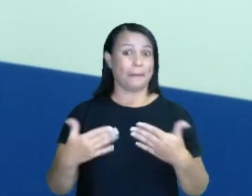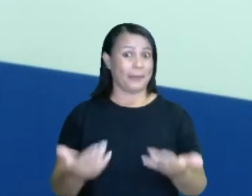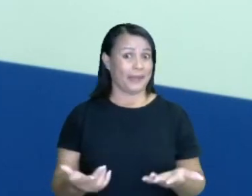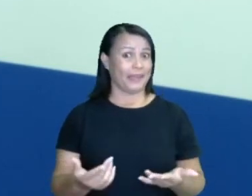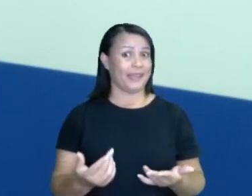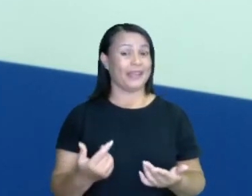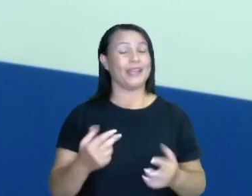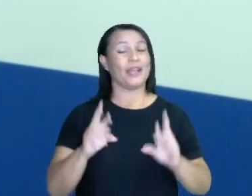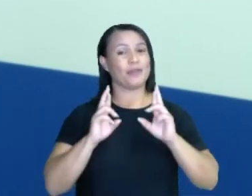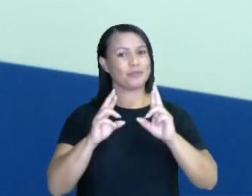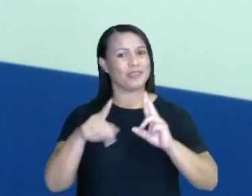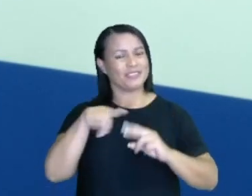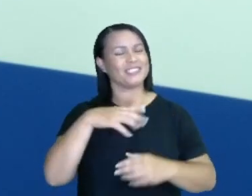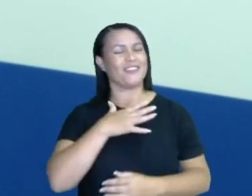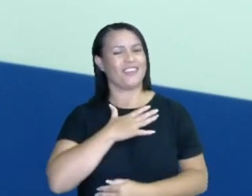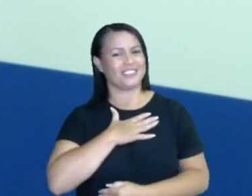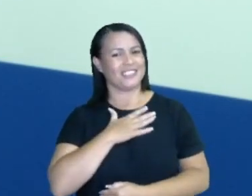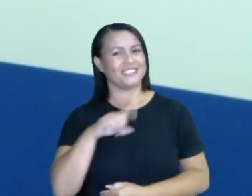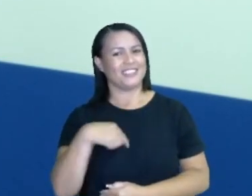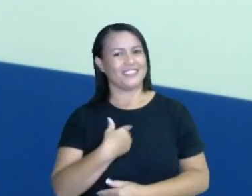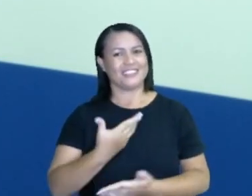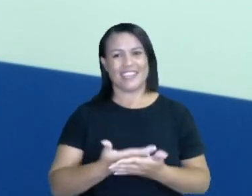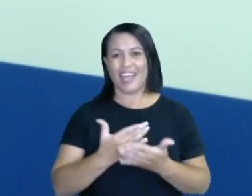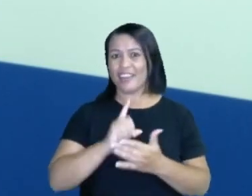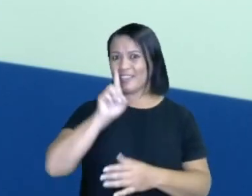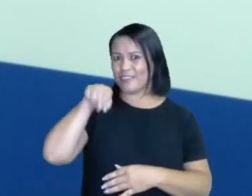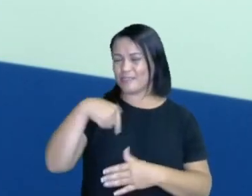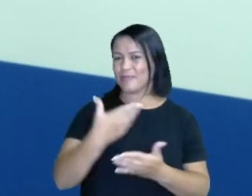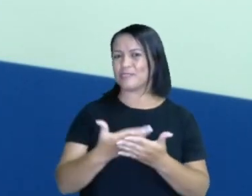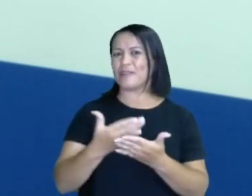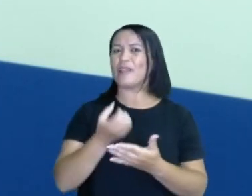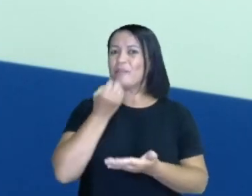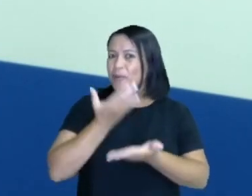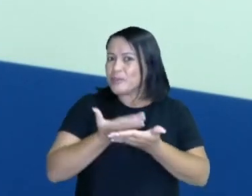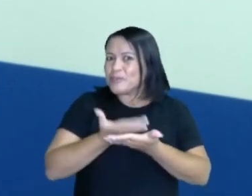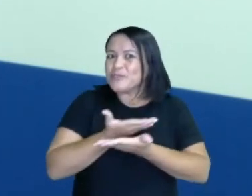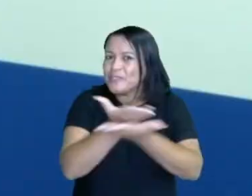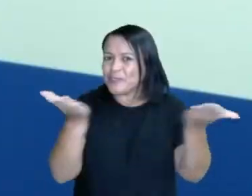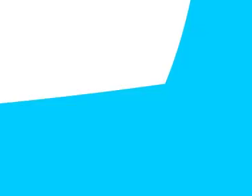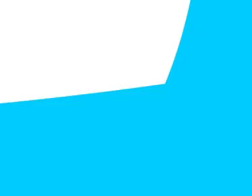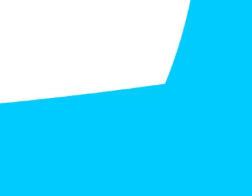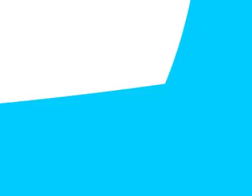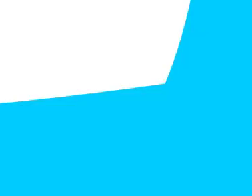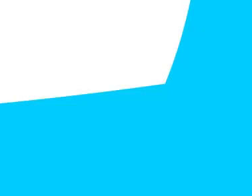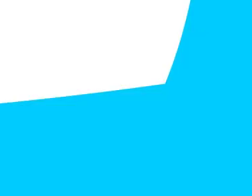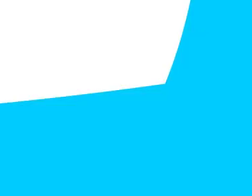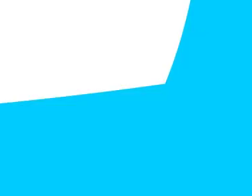espero que vocês tenham gostado da nossa aula. Até a nossa próxima aula. Bons estudos a todos!